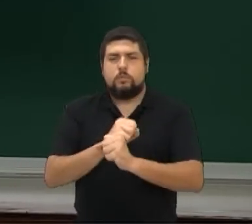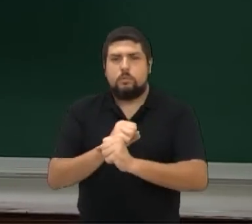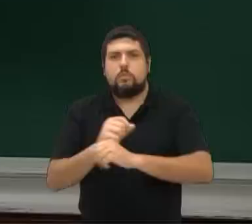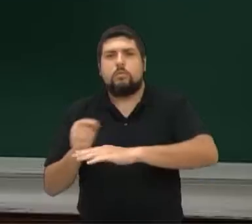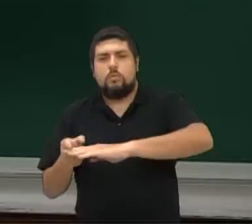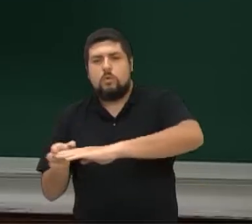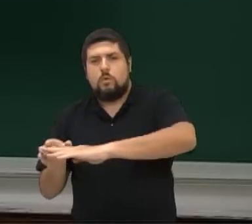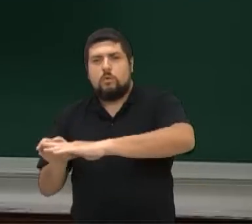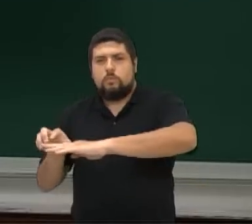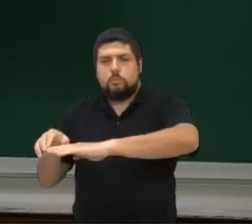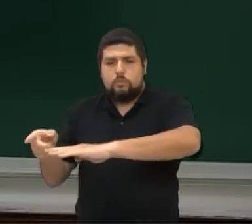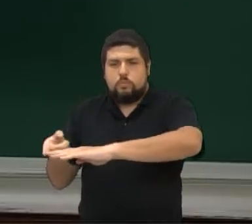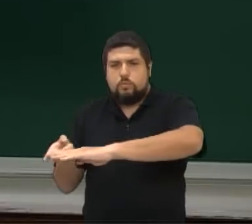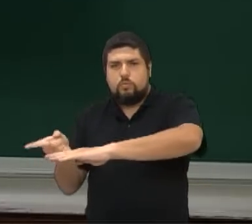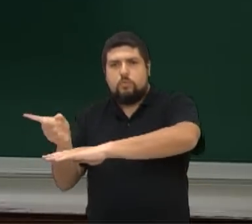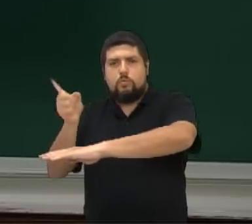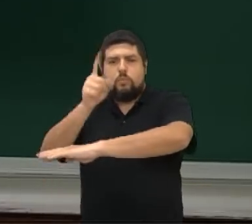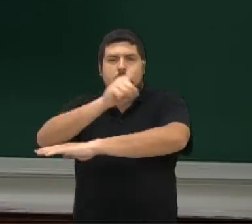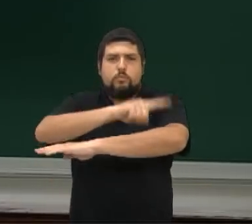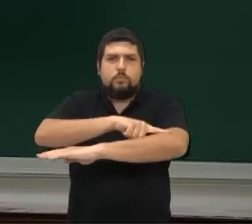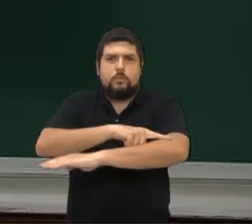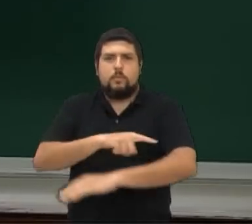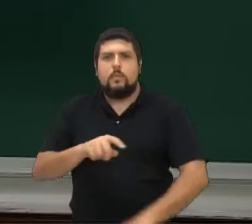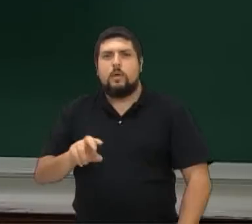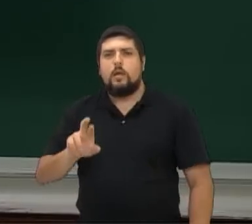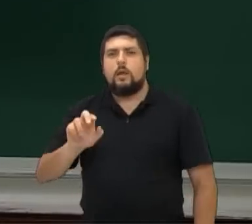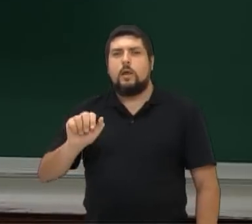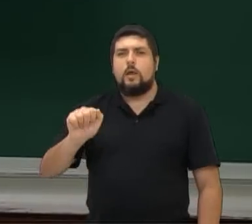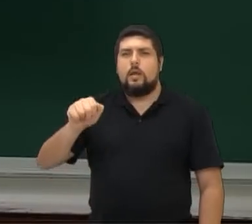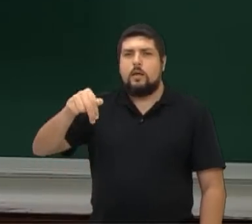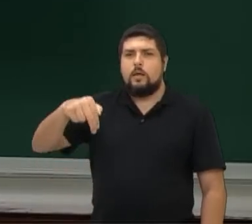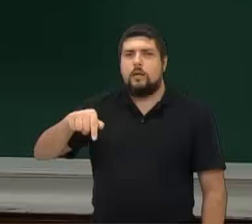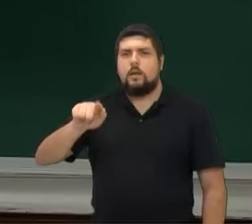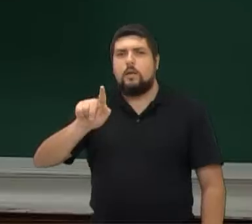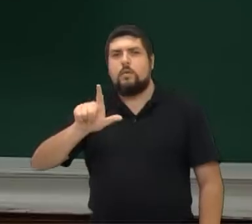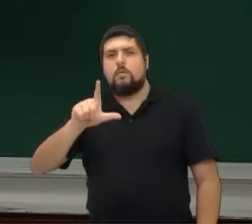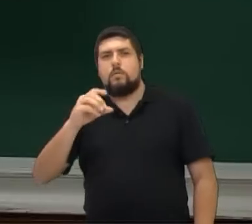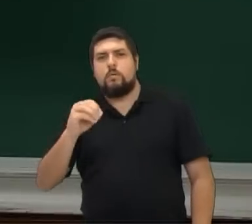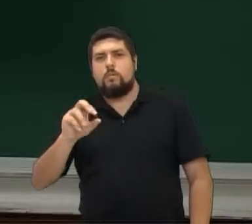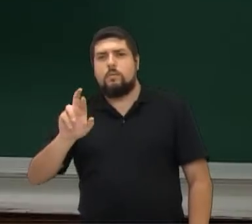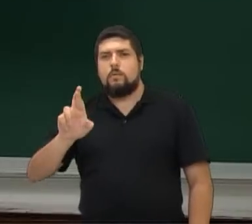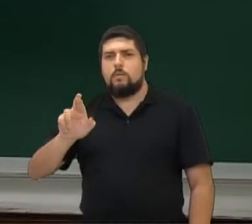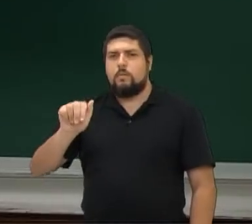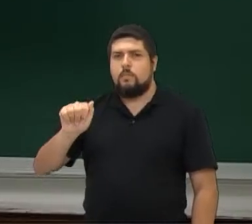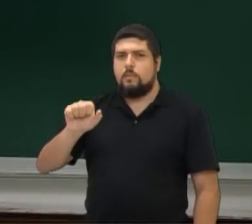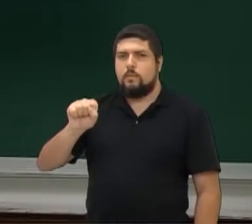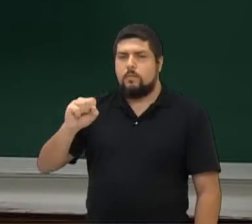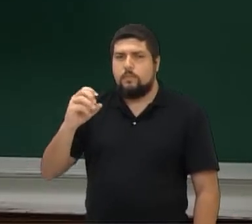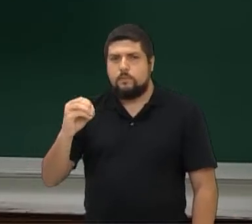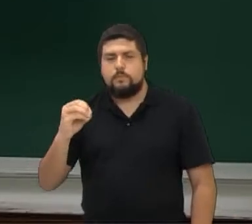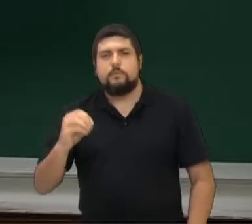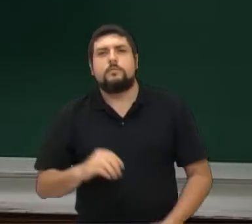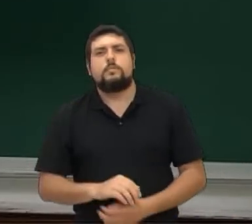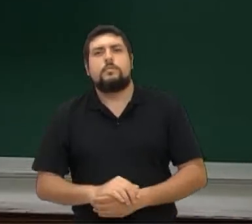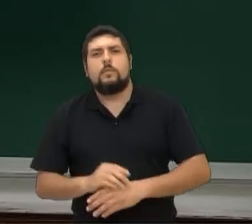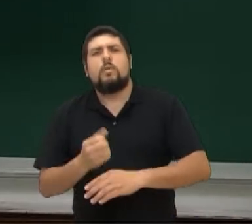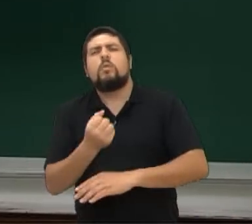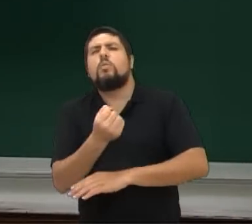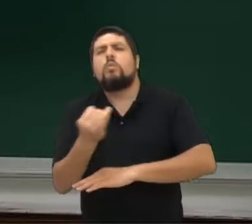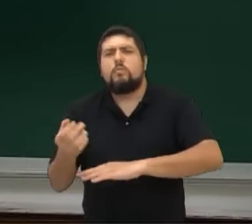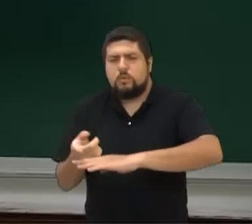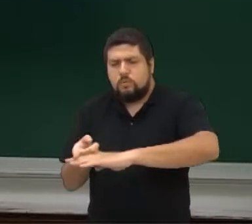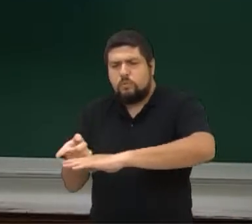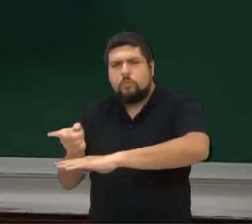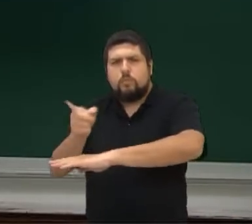volta, ou também conhecido como ângulo raso, ok? Que corresponde a uma medida